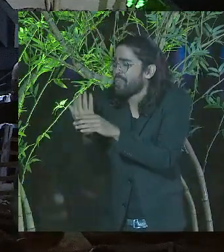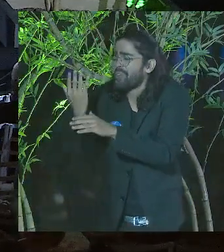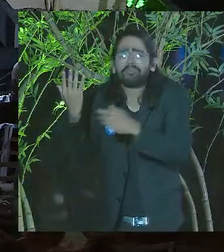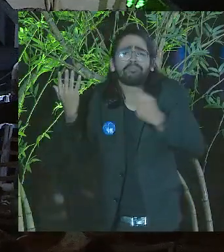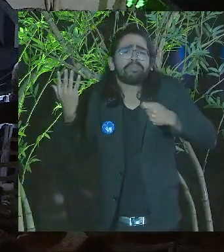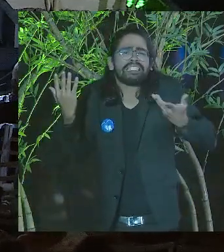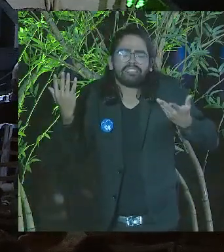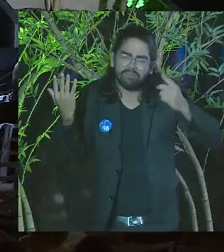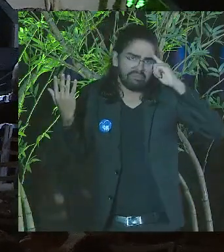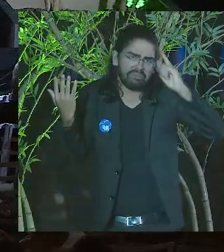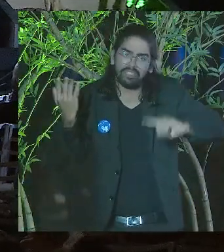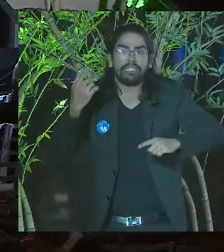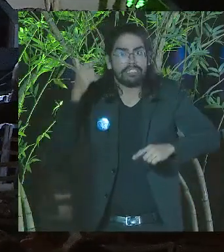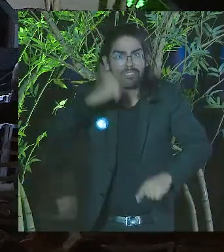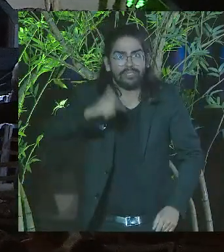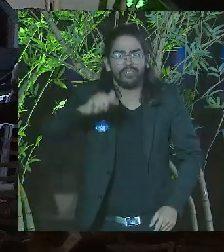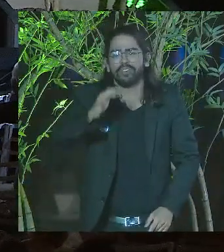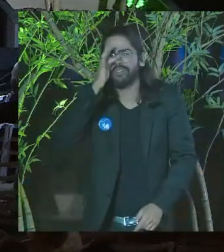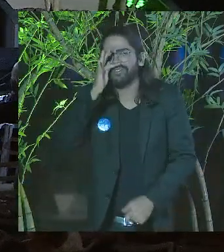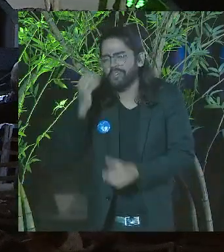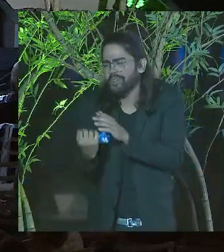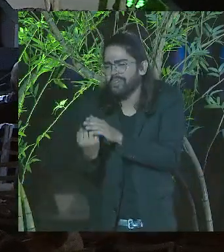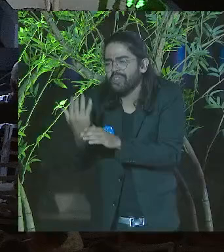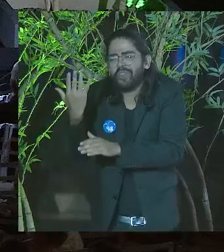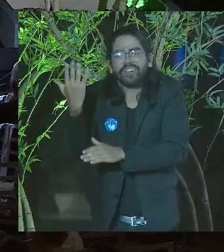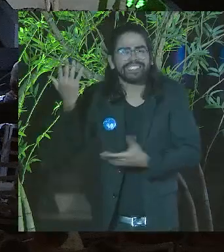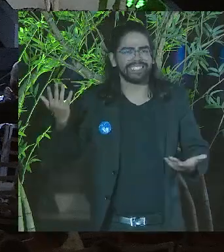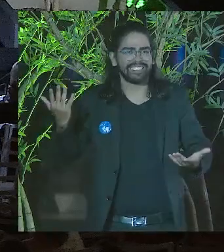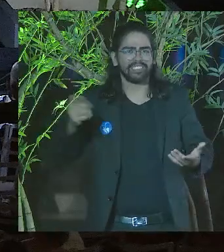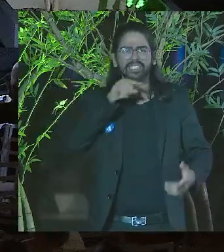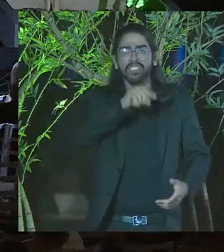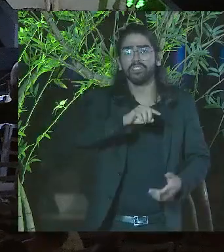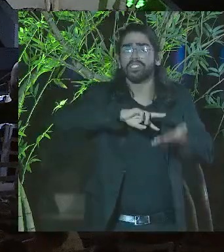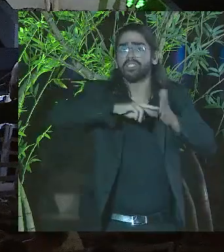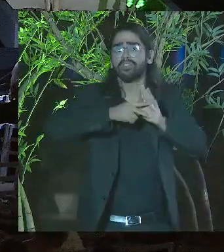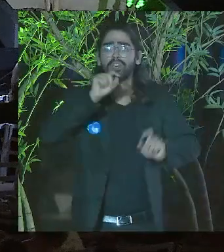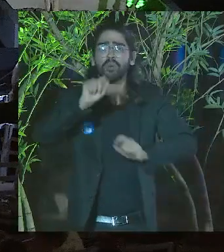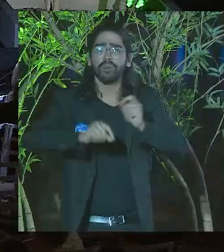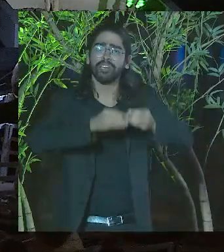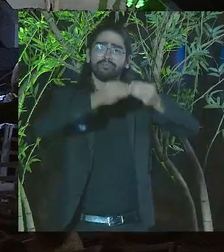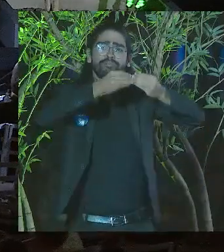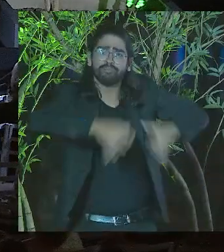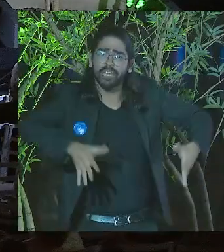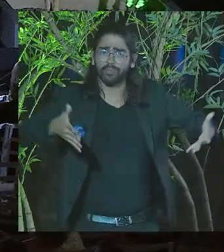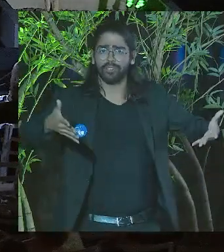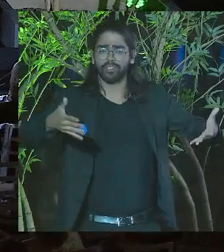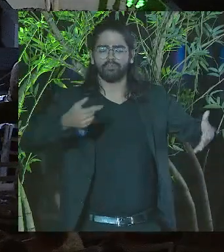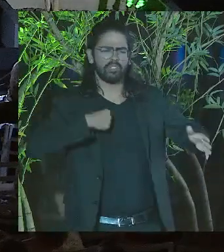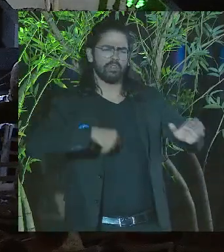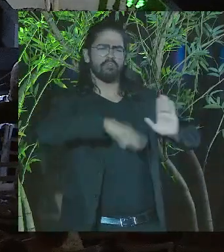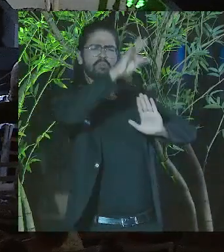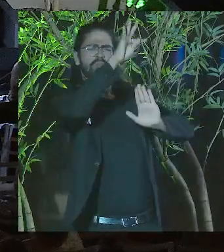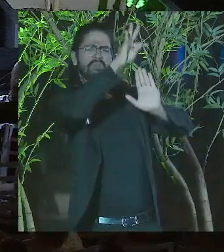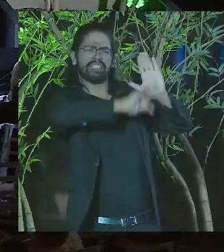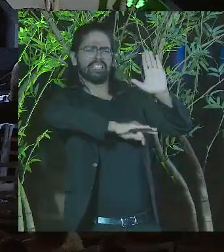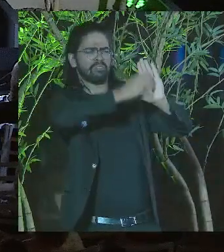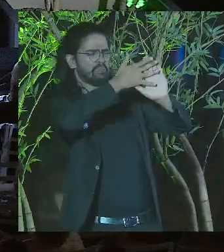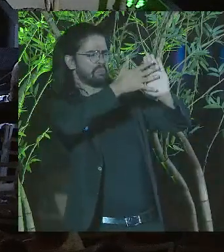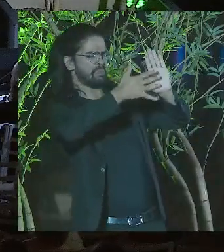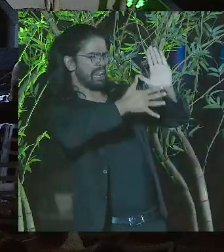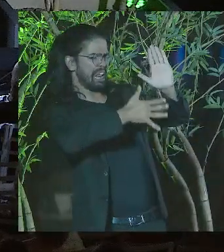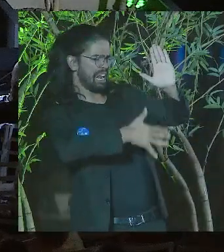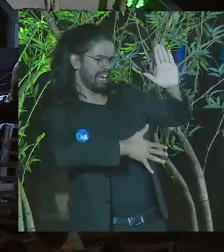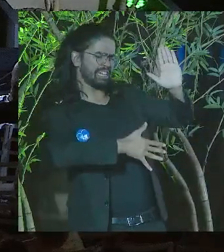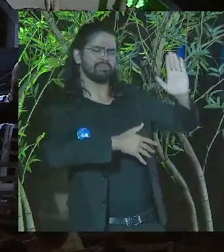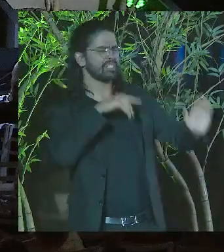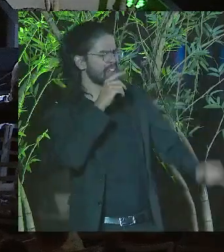Mas ela fica se repetindo. Isso é ou não é uma crise de imaginação? Eu fiz um textão para o ChatGPT. Eu falei, disseram que